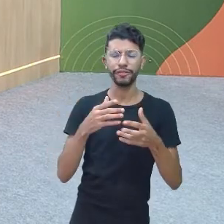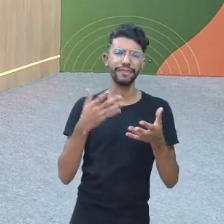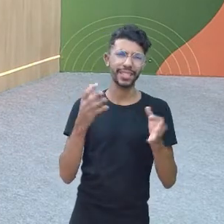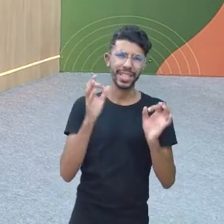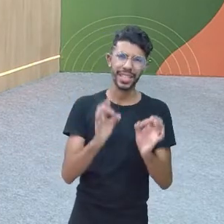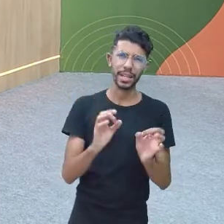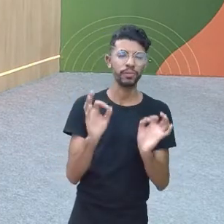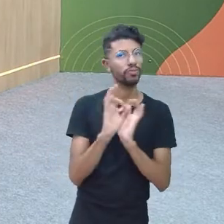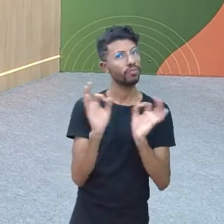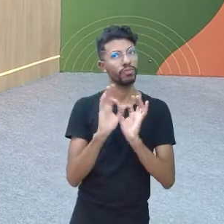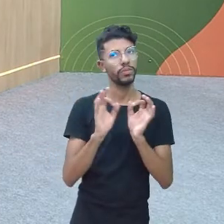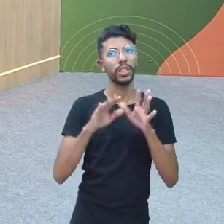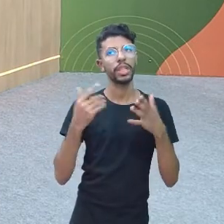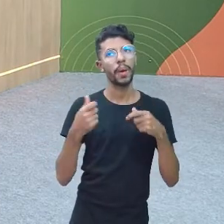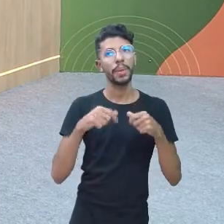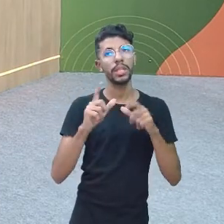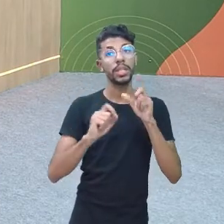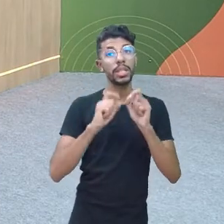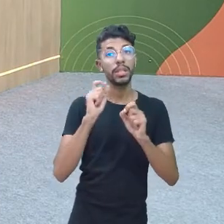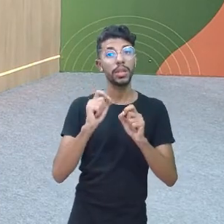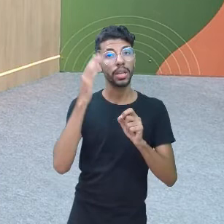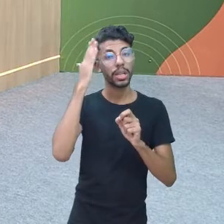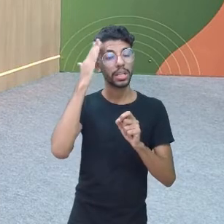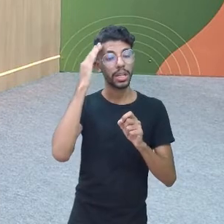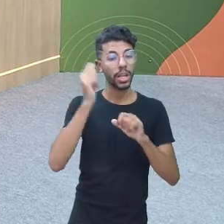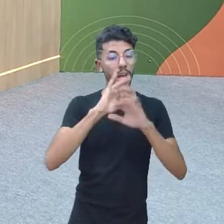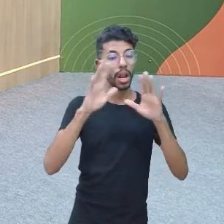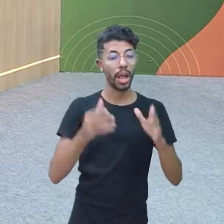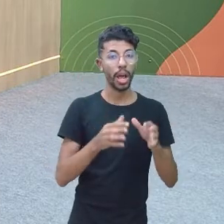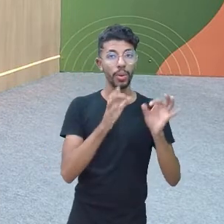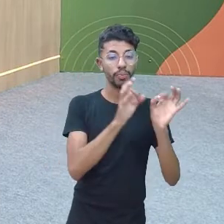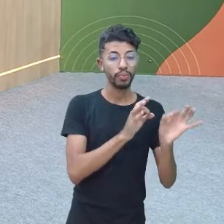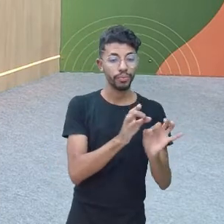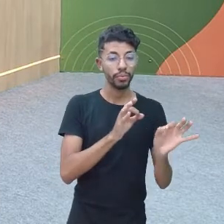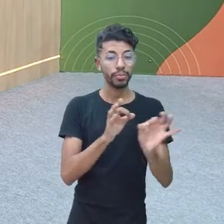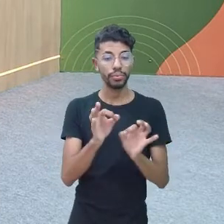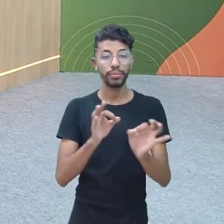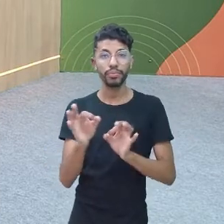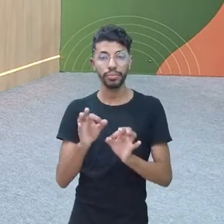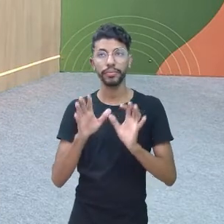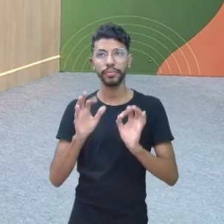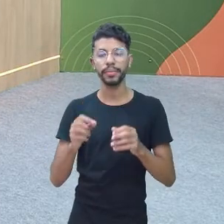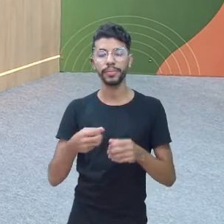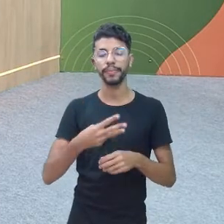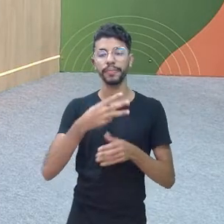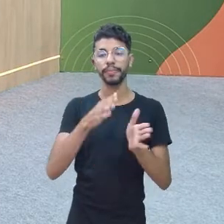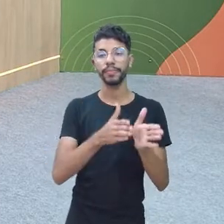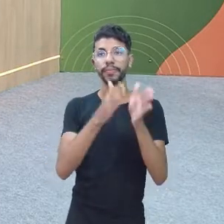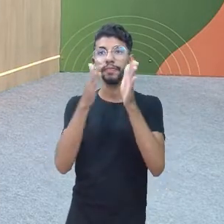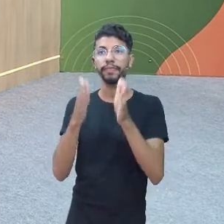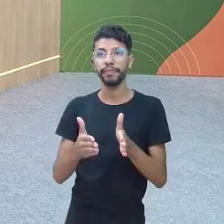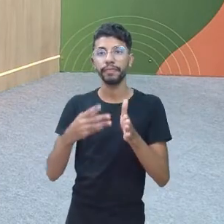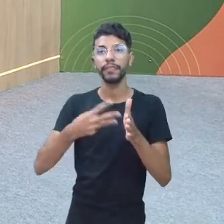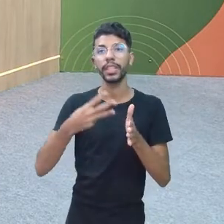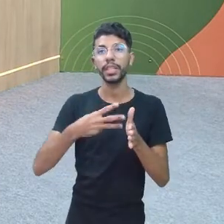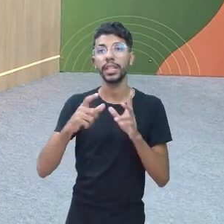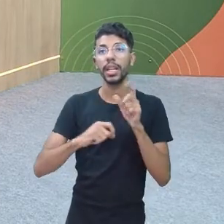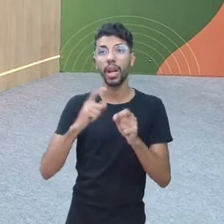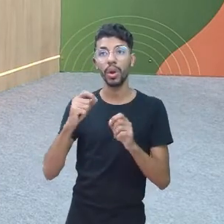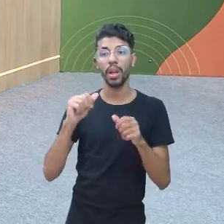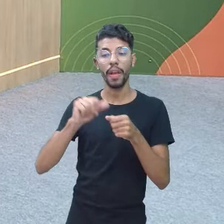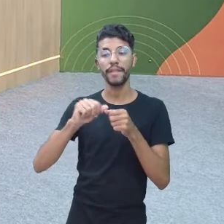que essas operações devem ser executadas, tá bom? A terceira atitude é fazer os cálculos. Então, eu já